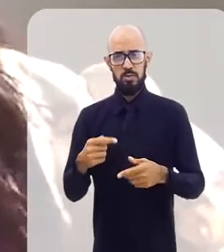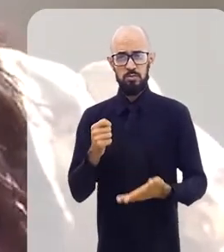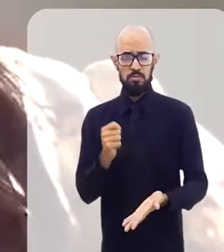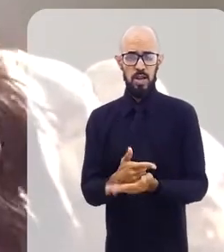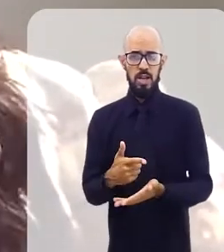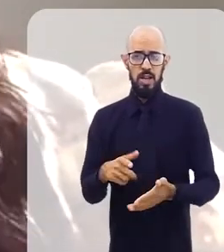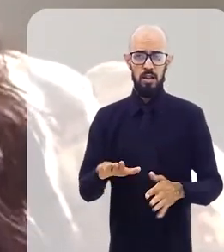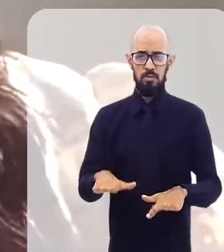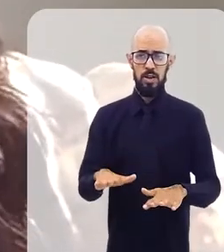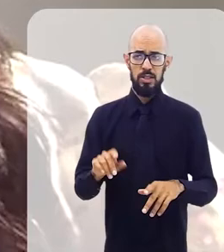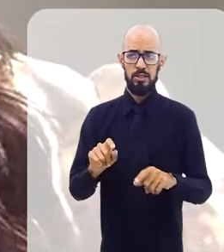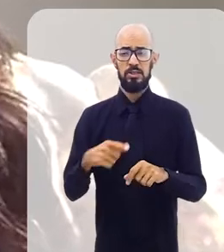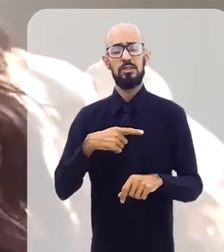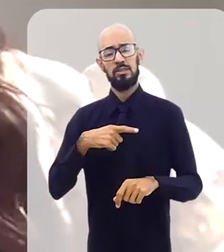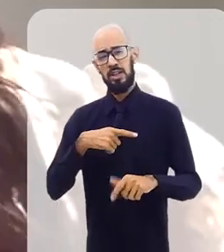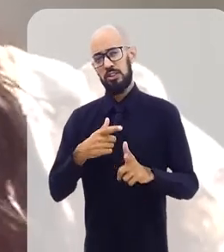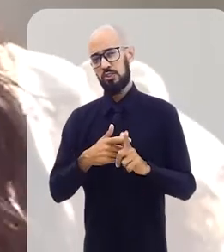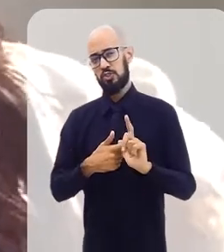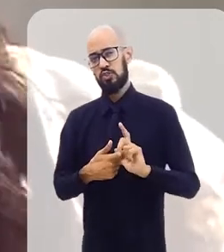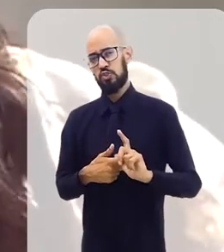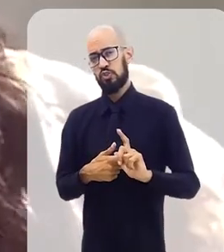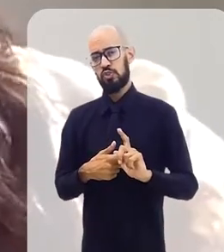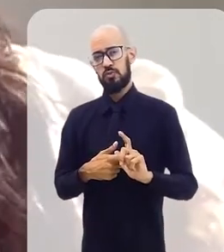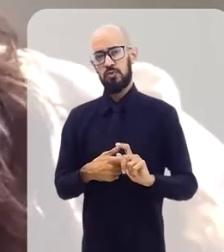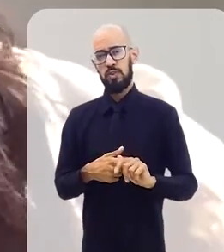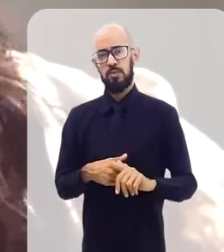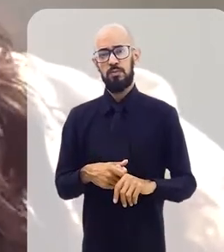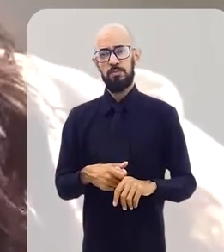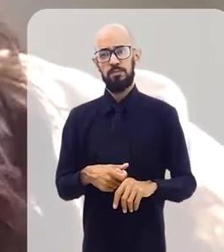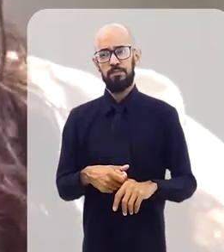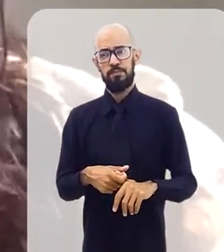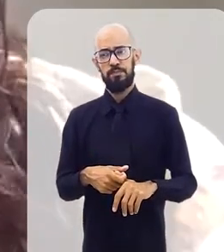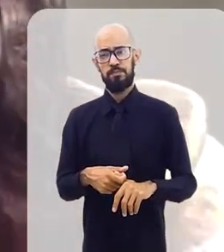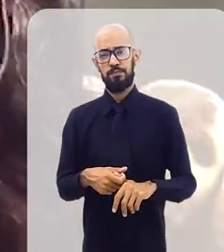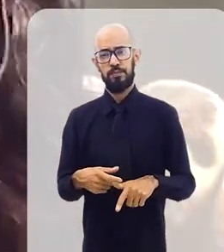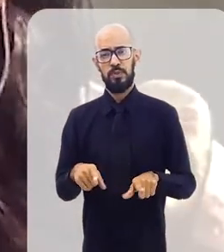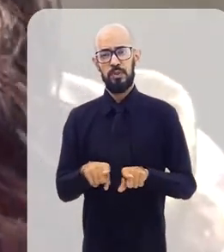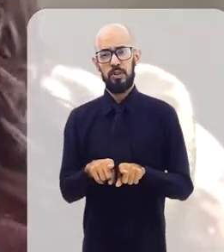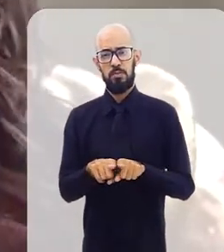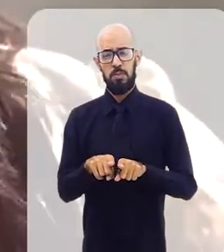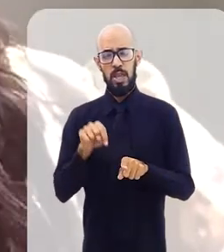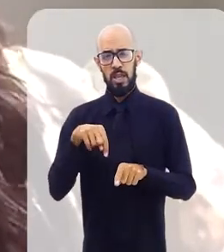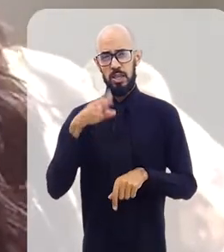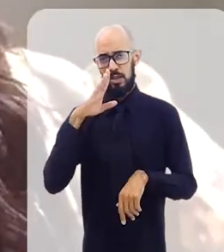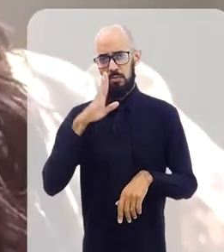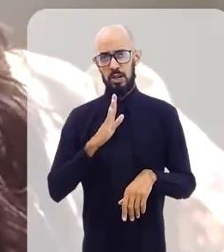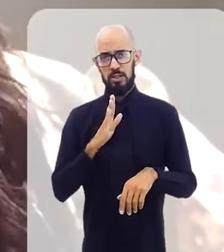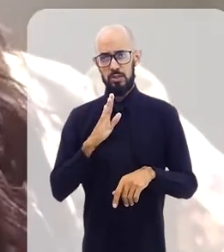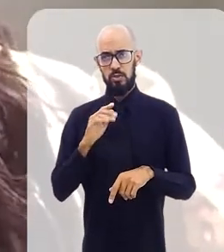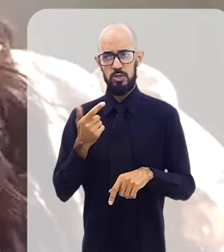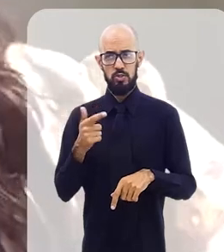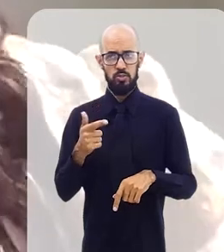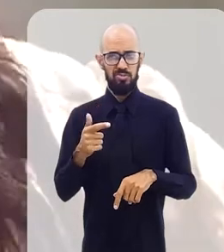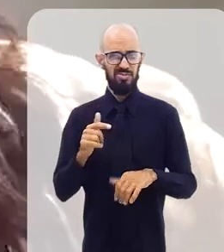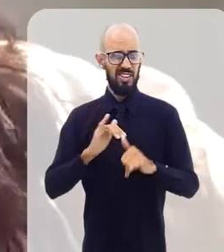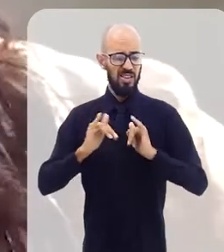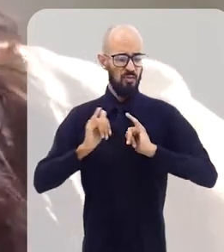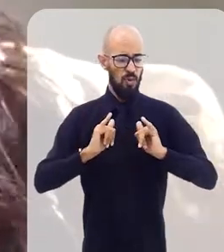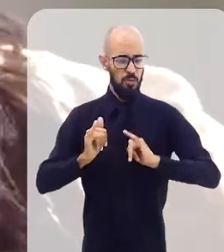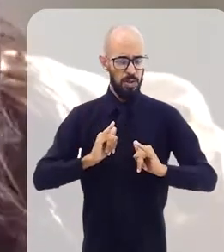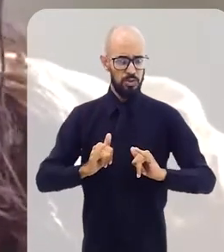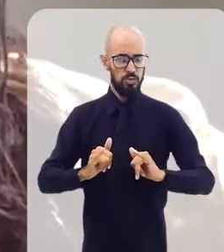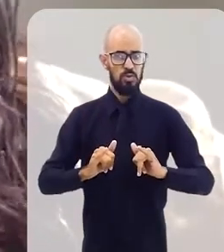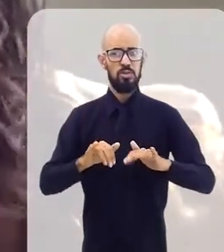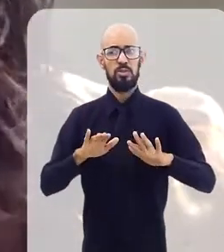popular, mas ainda tem muita dívida nesse quesito, né? E trazendo aqui para o Brasil, a gente não tem muitos dados